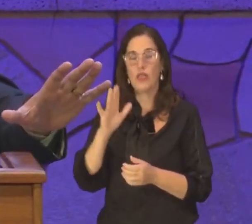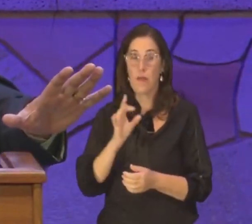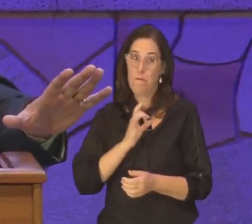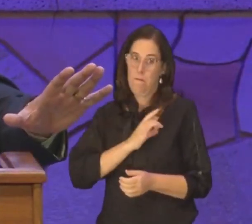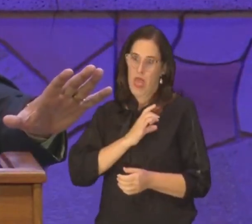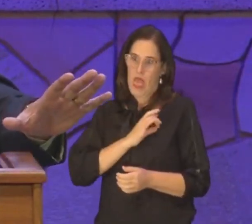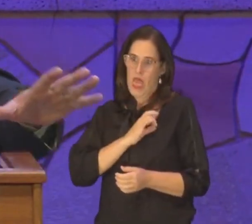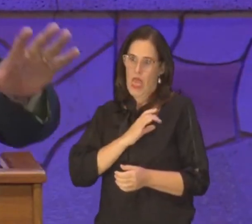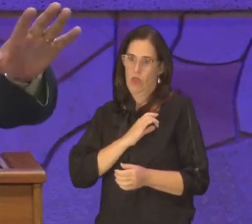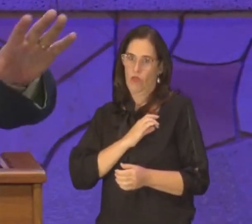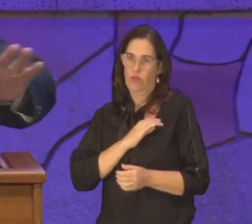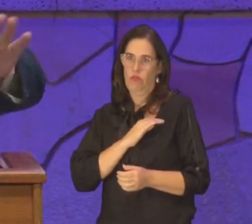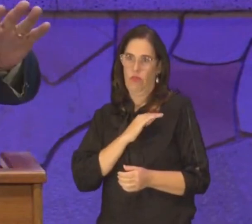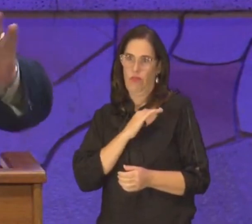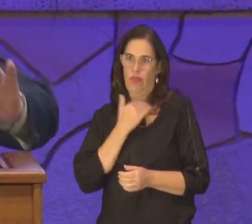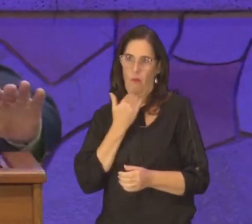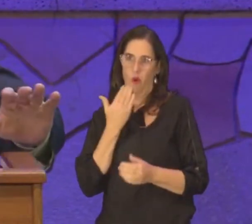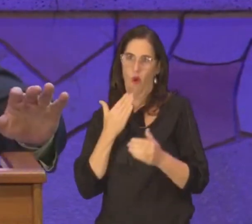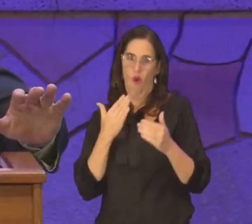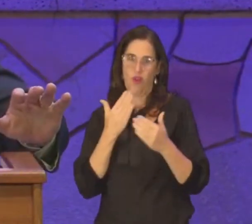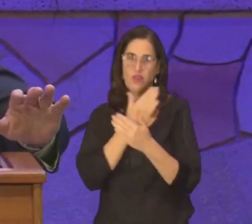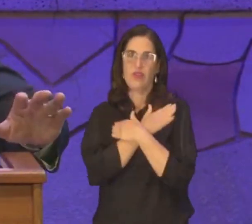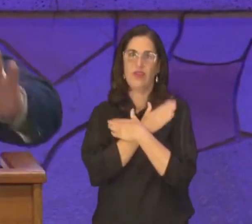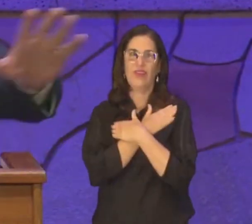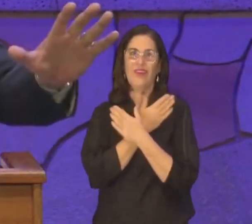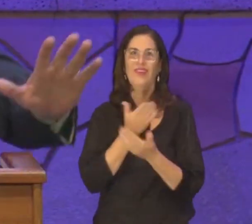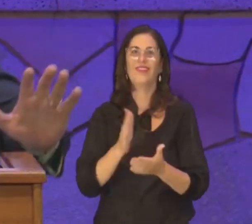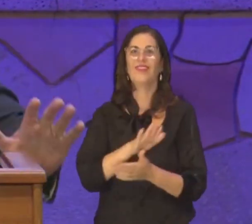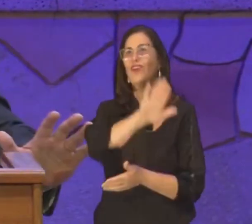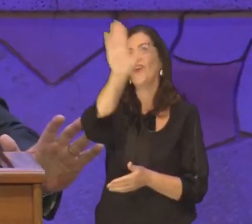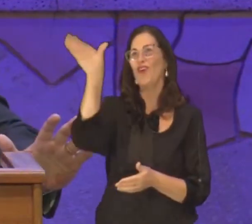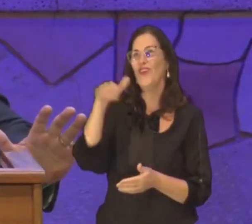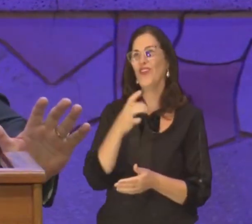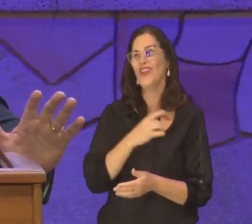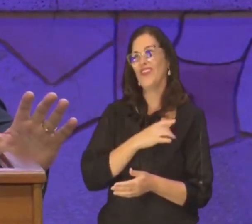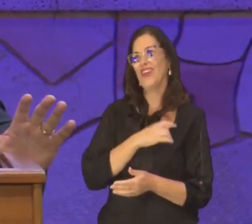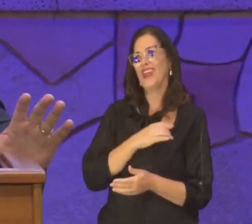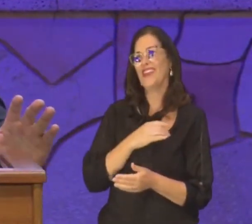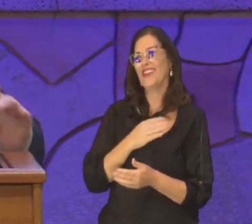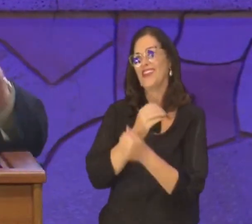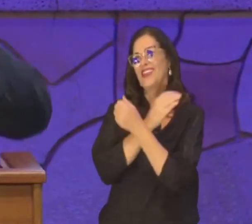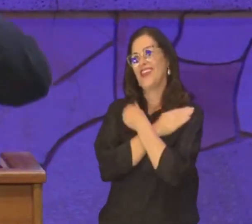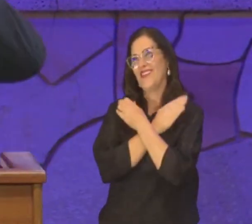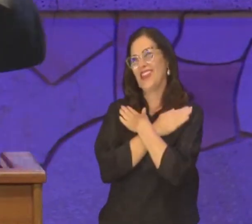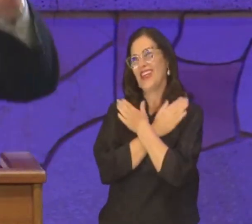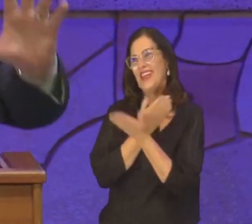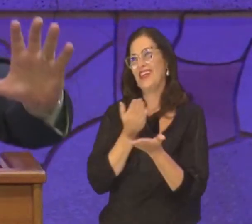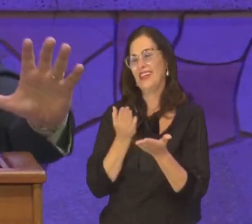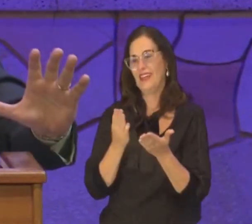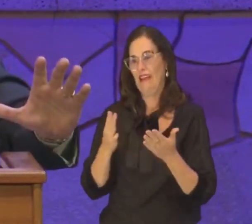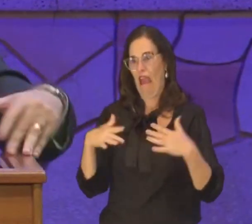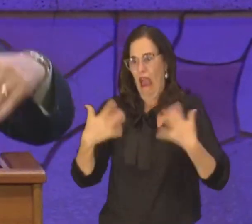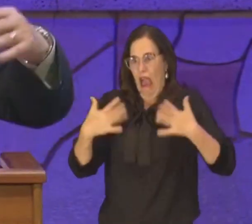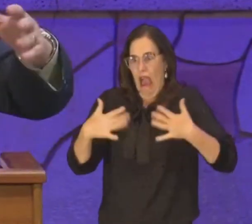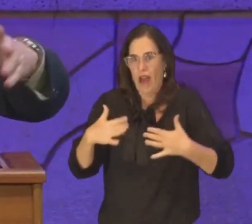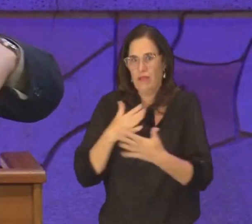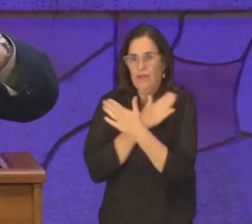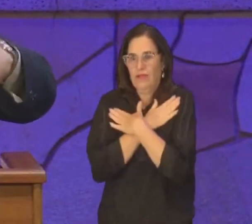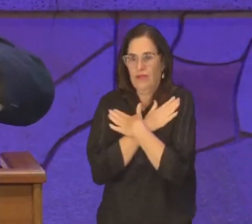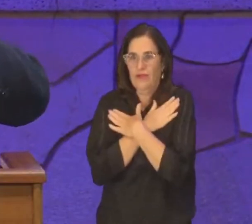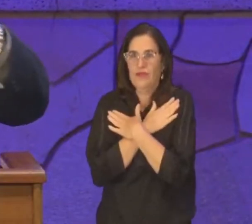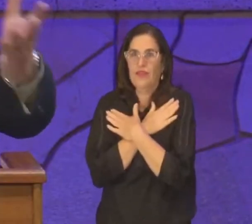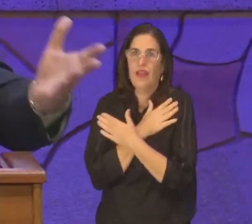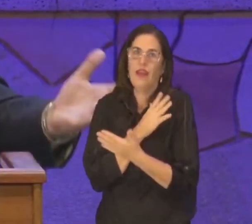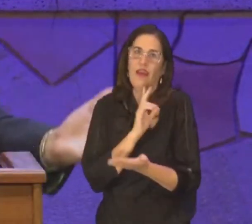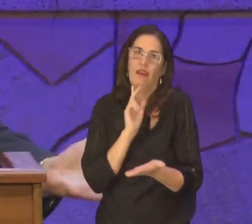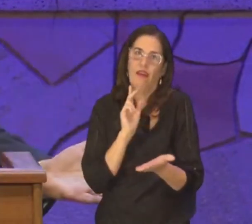verdade? Quem tem medo de cemitério aqui fica sentado. Aí, todo mundo tem medo de cemitério. Todo mundo tem pavor de cemitério. Aliás, de